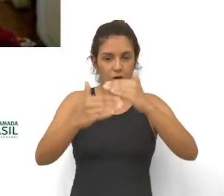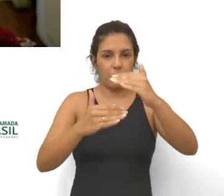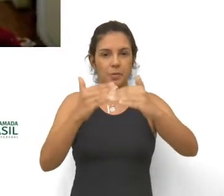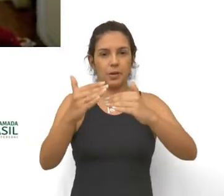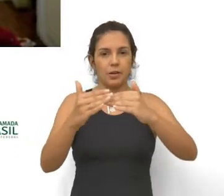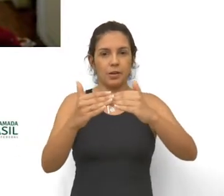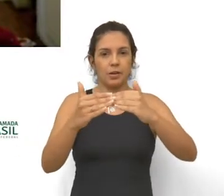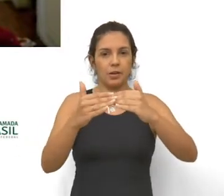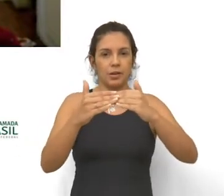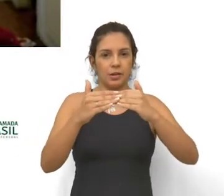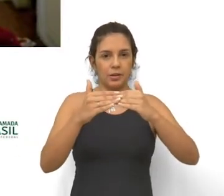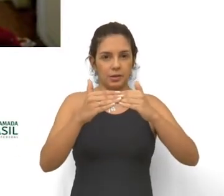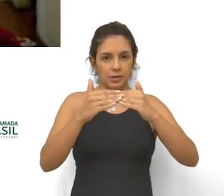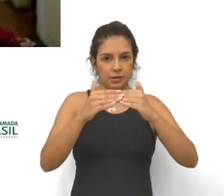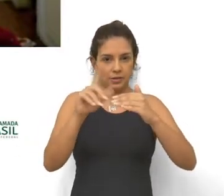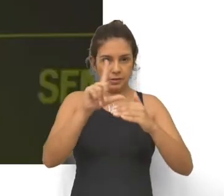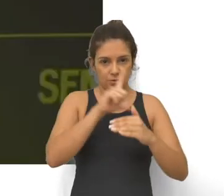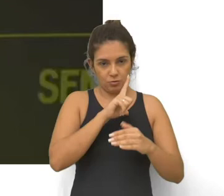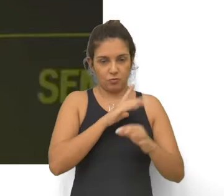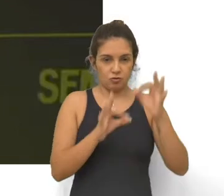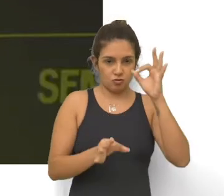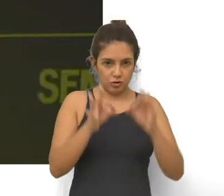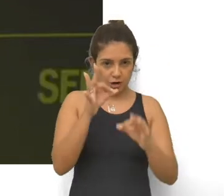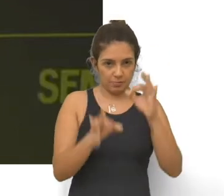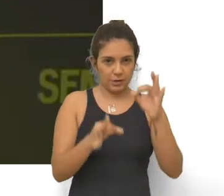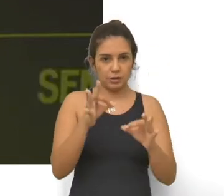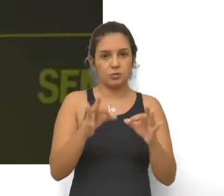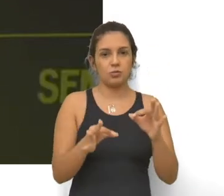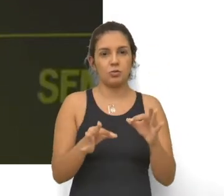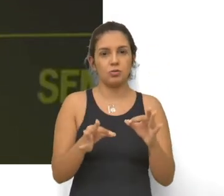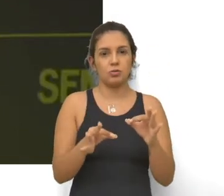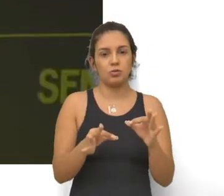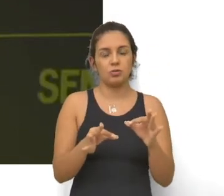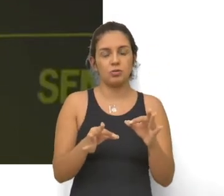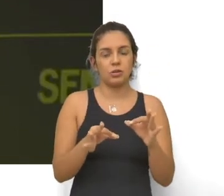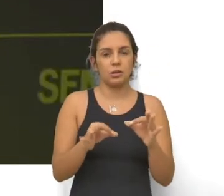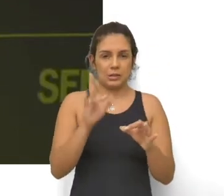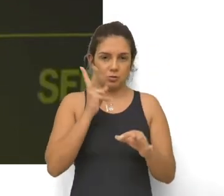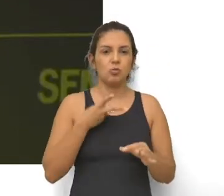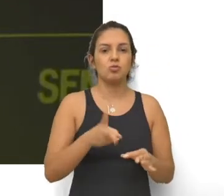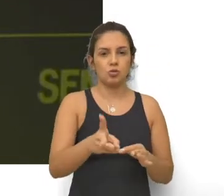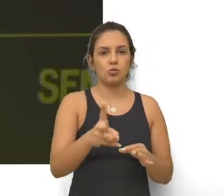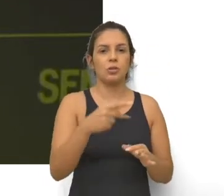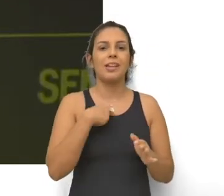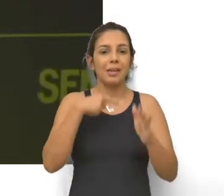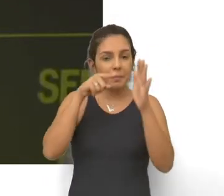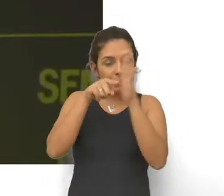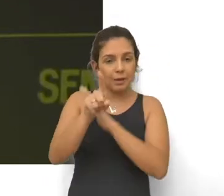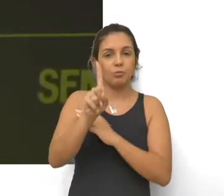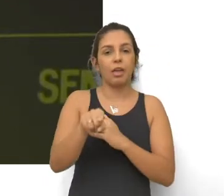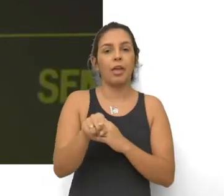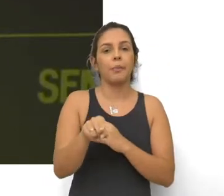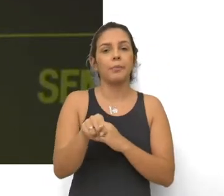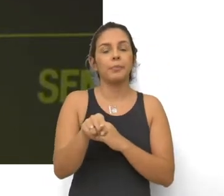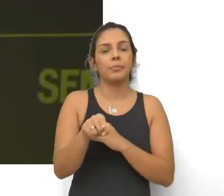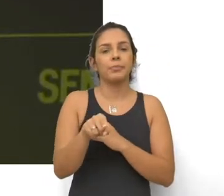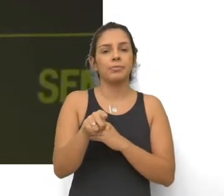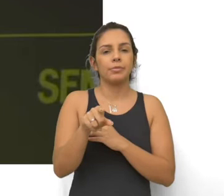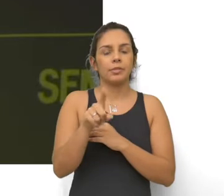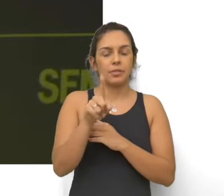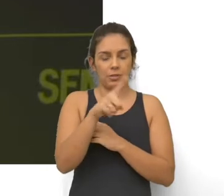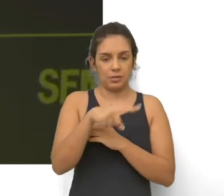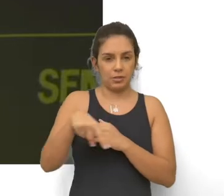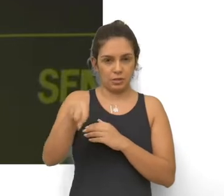que na anistia não houve julgamento, isso perdura. A minha pergunta é,